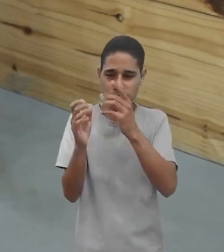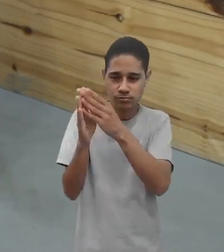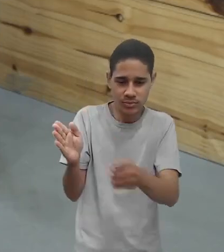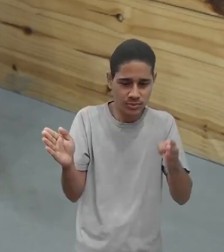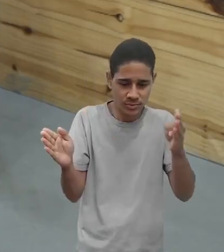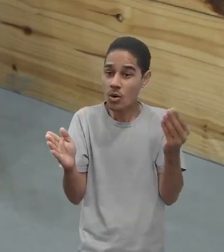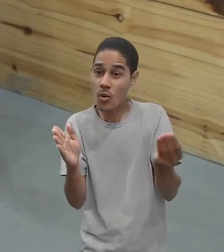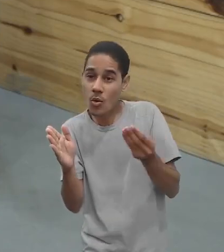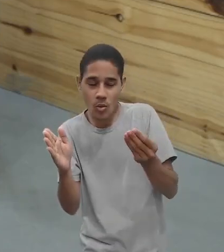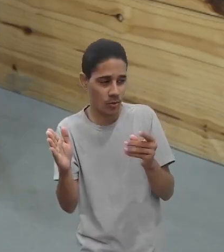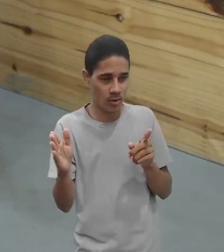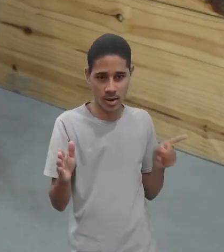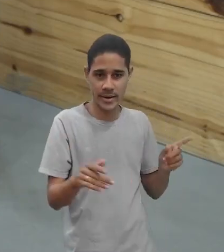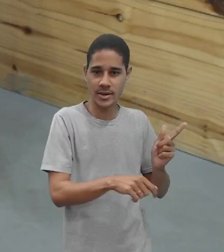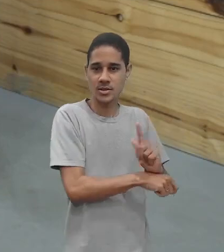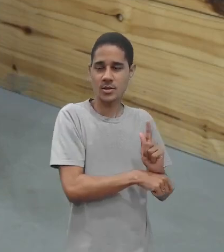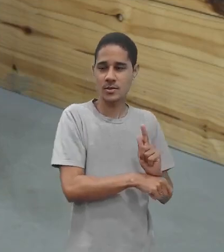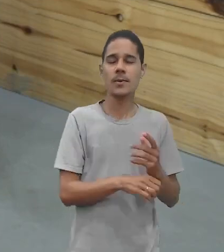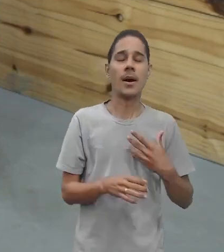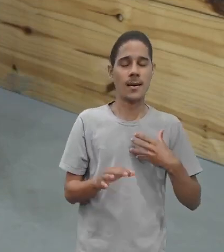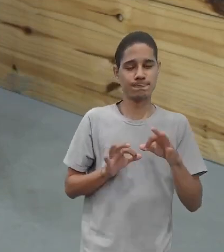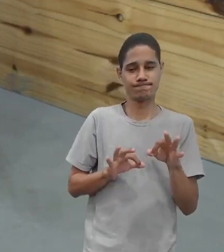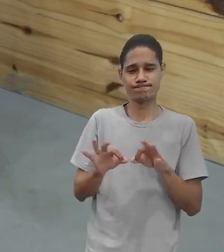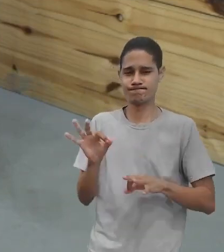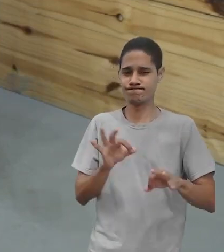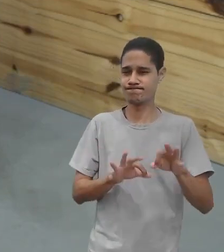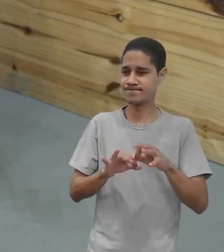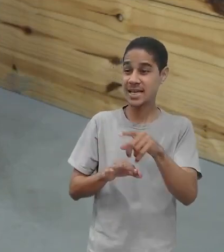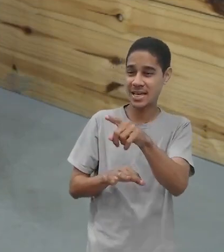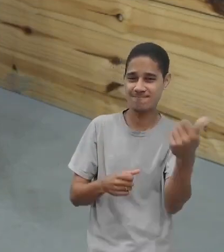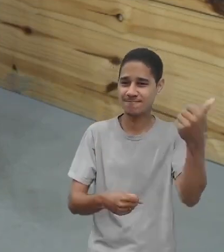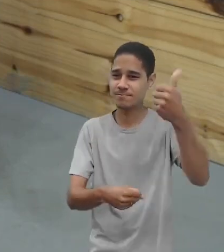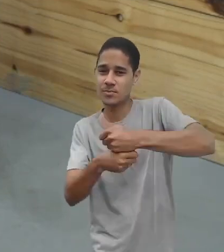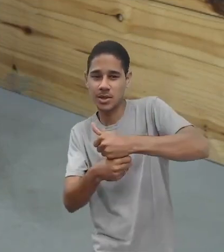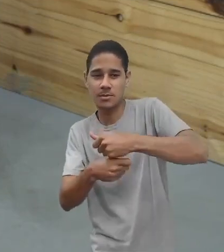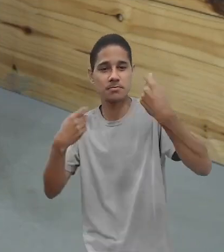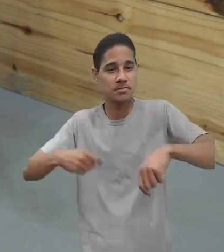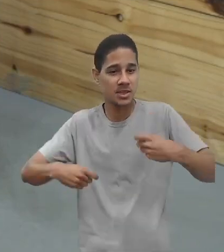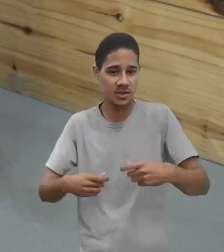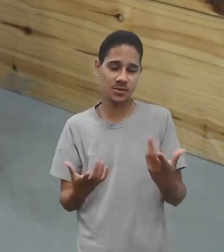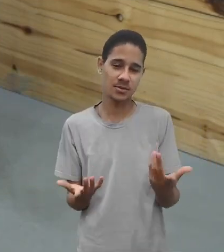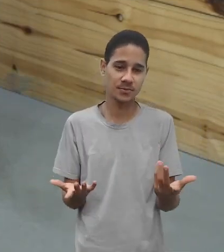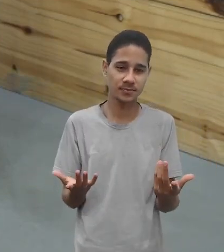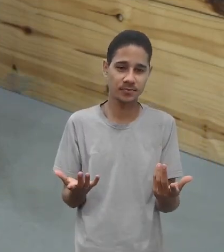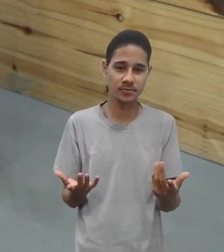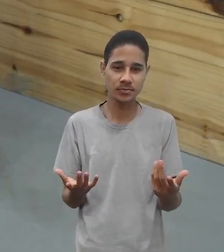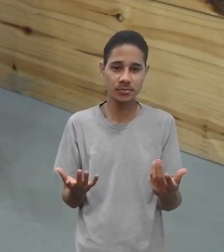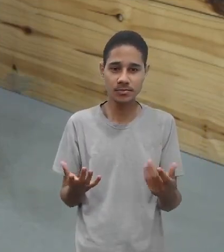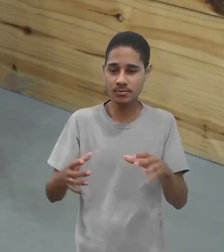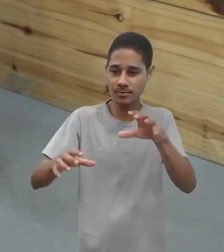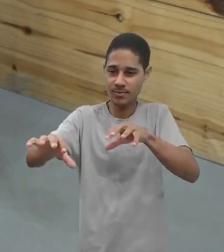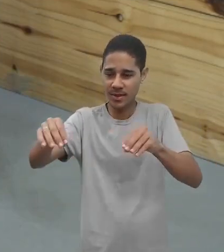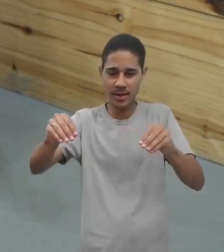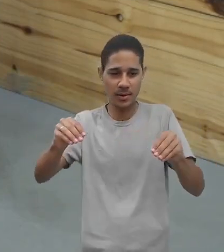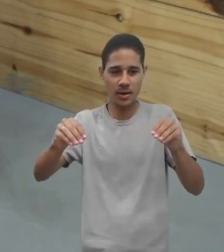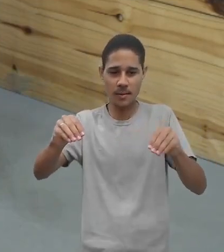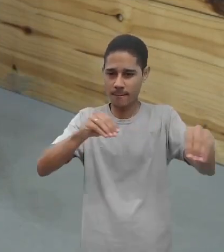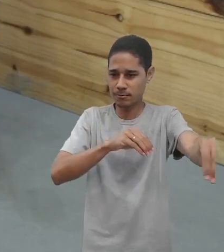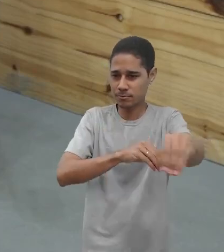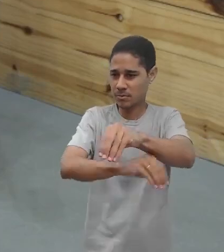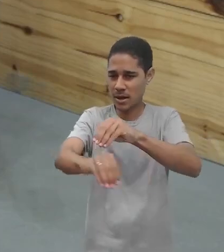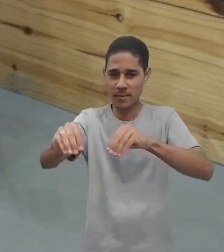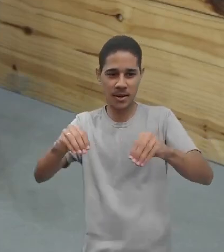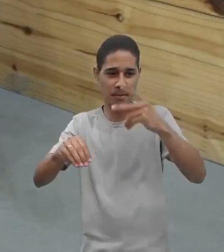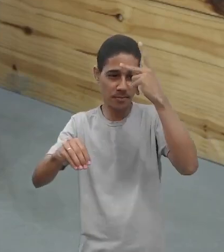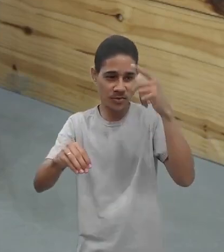se programar, para o gestor se programar. Vai ter que substituir pessoas, vai ter que substituir ou na verdade, movimentar pessoas para ocupar aquele